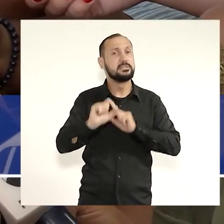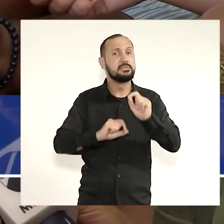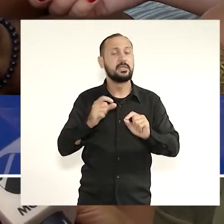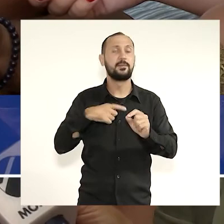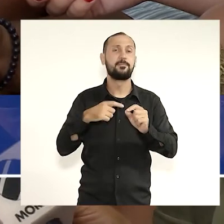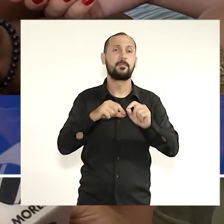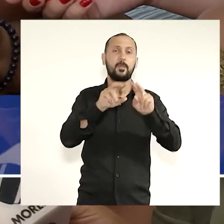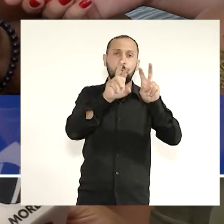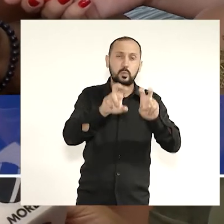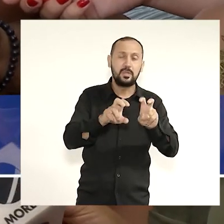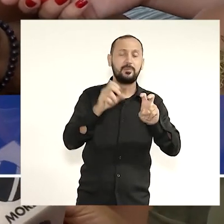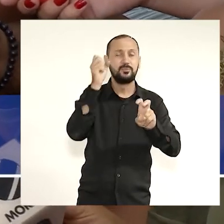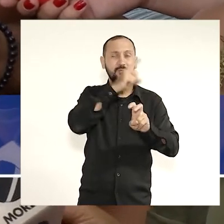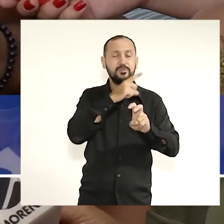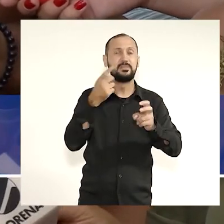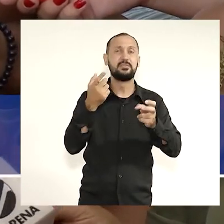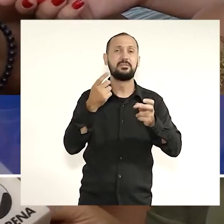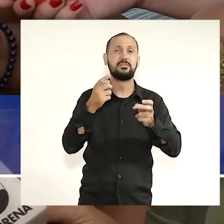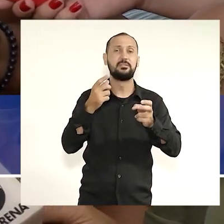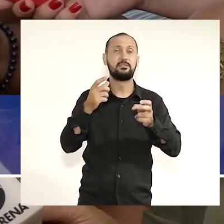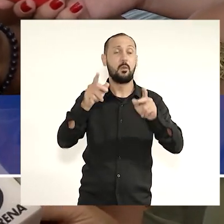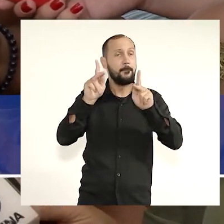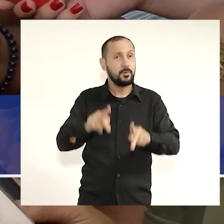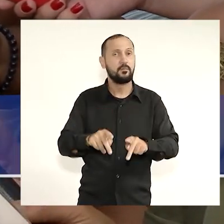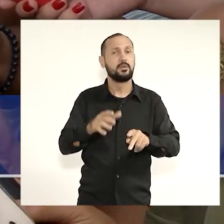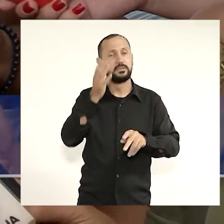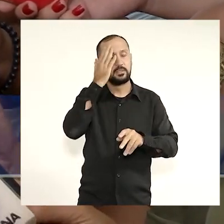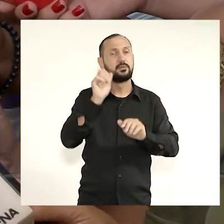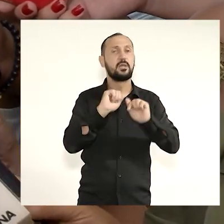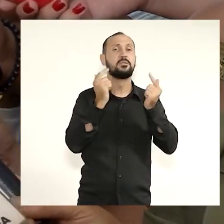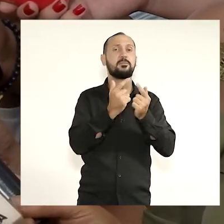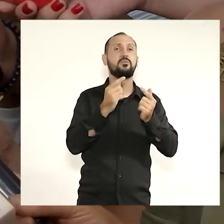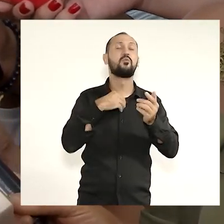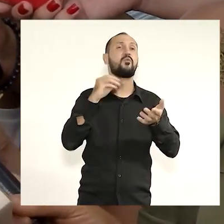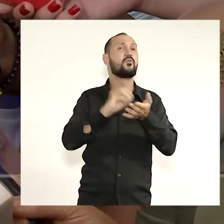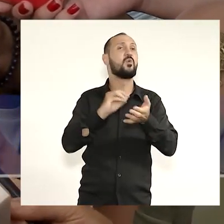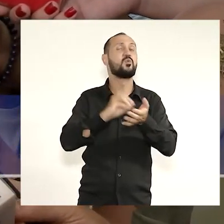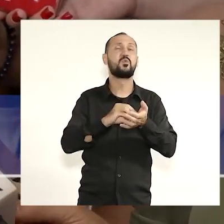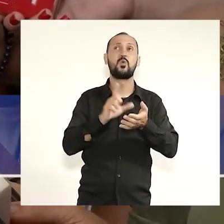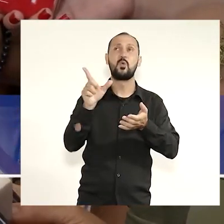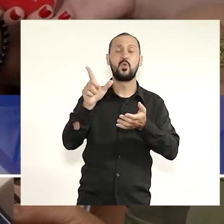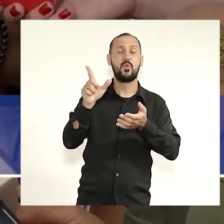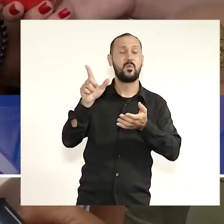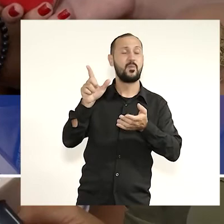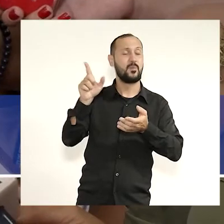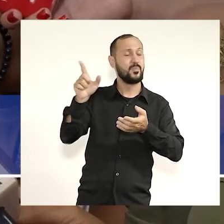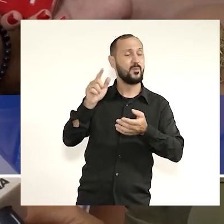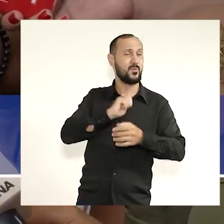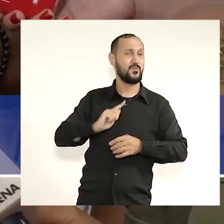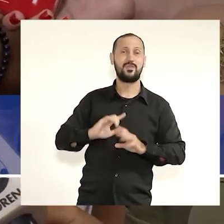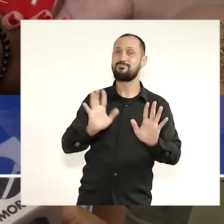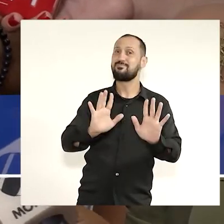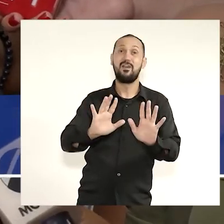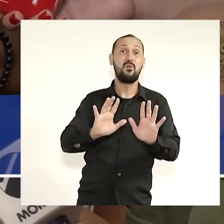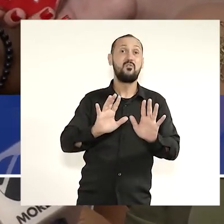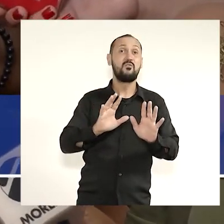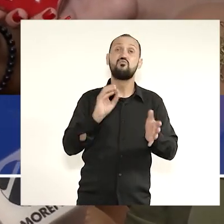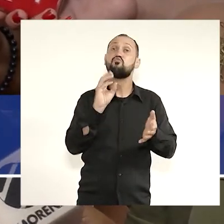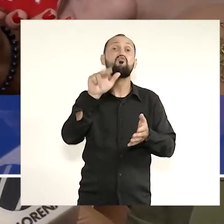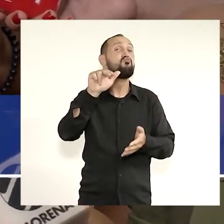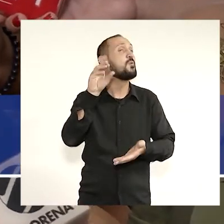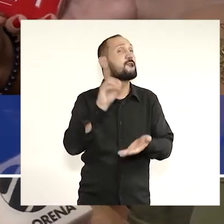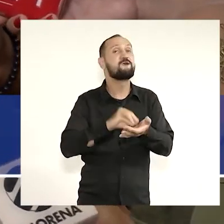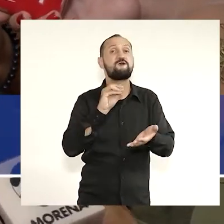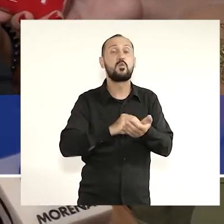com medidas impopulares, mas necessárias, a Assembleia nunca faltou, não ao governo, ela nunca faltou ao Estado. que são as